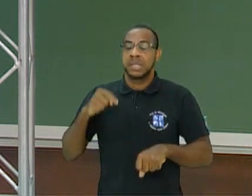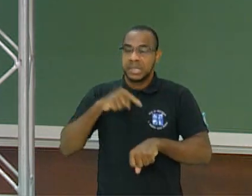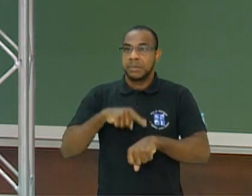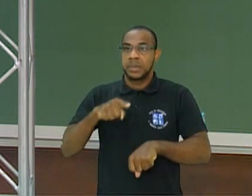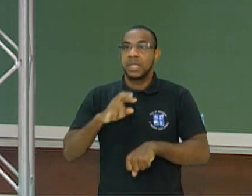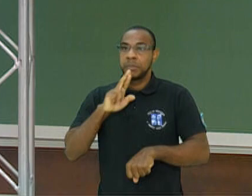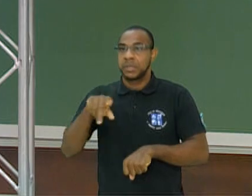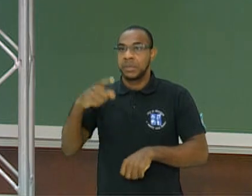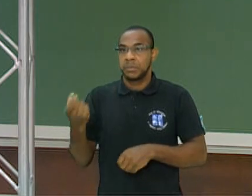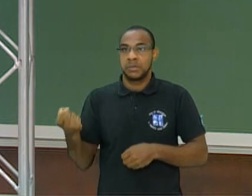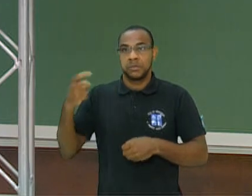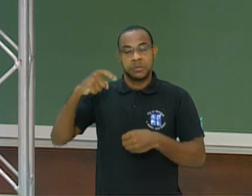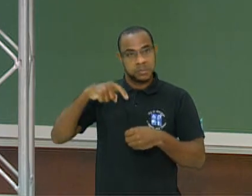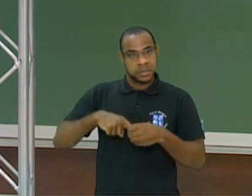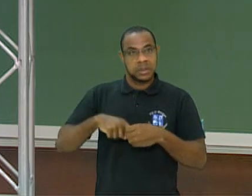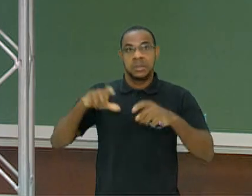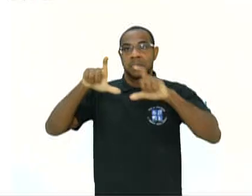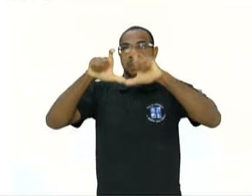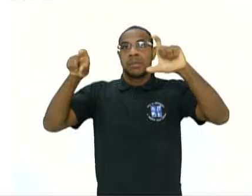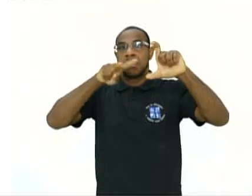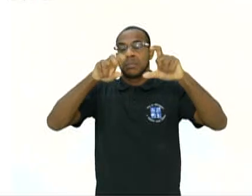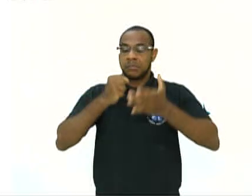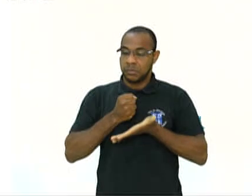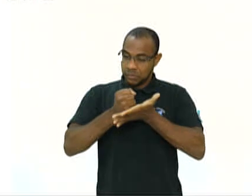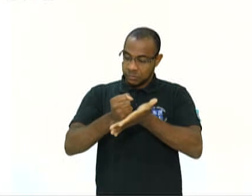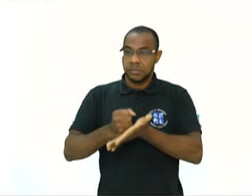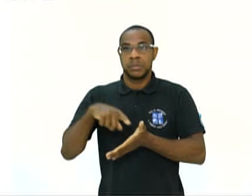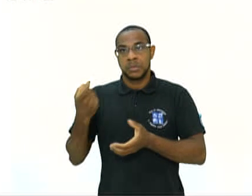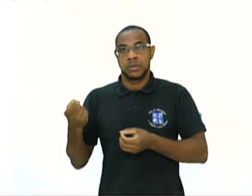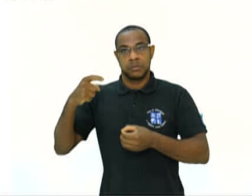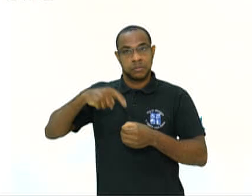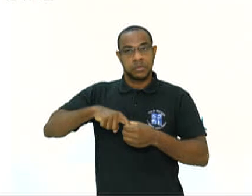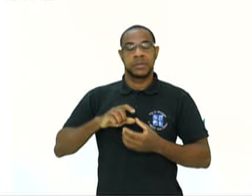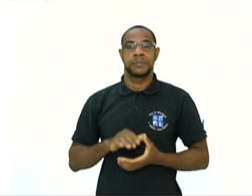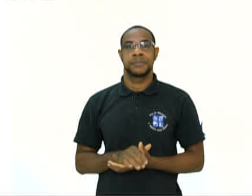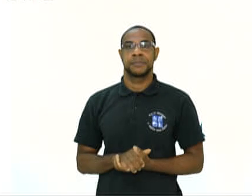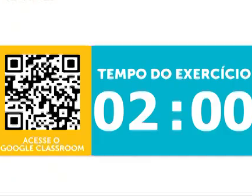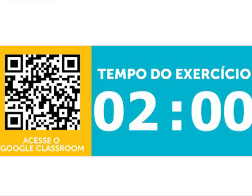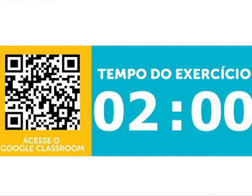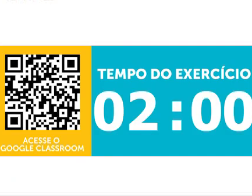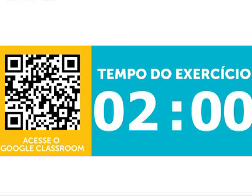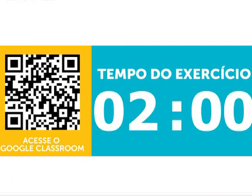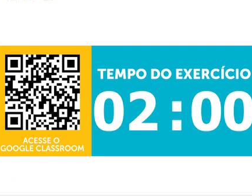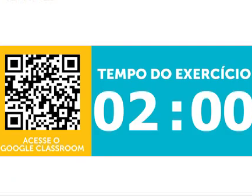responderem. O fragmento está para auxiliar, a gente já volta.